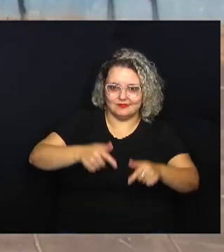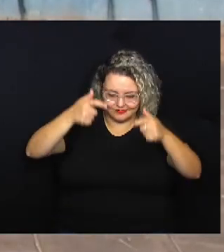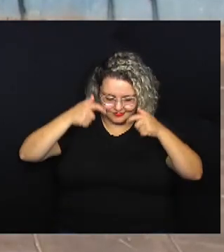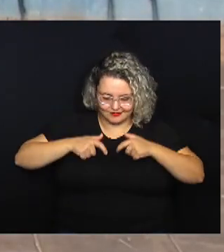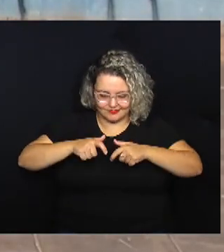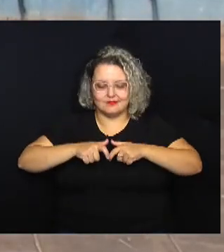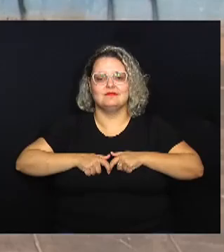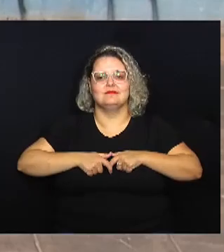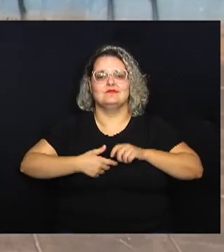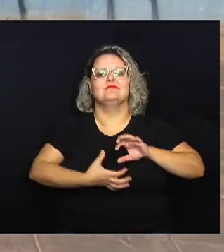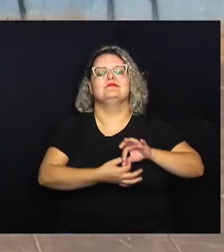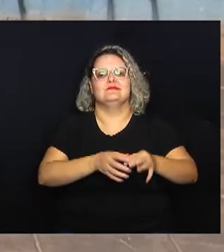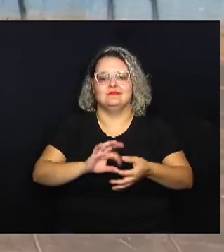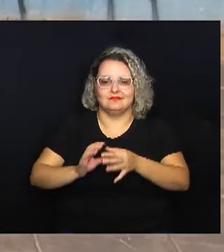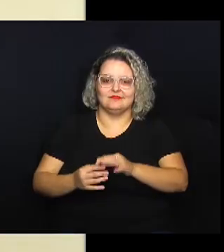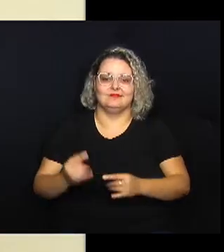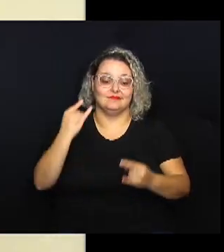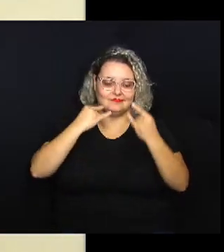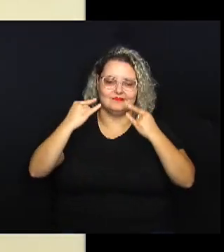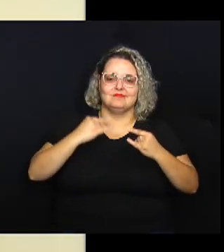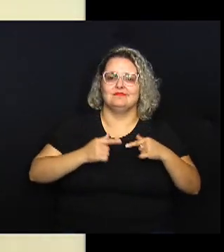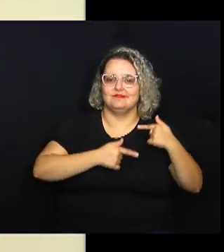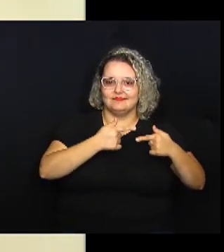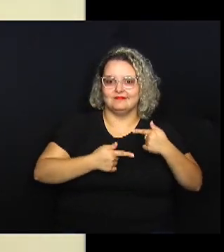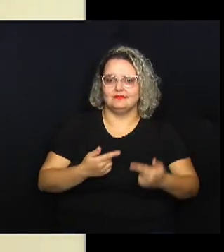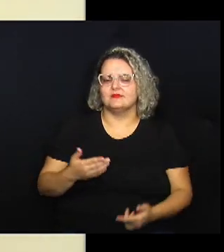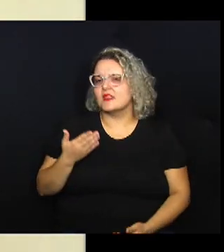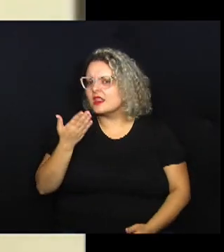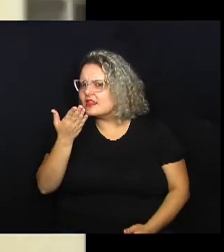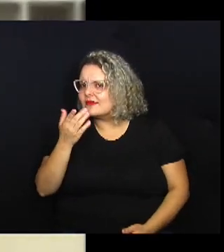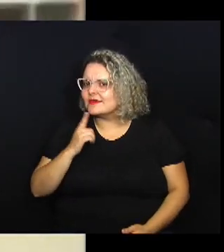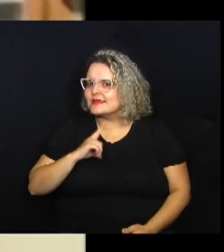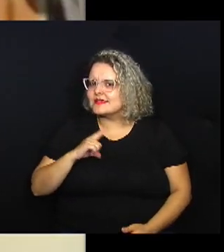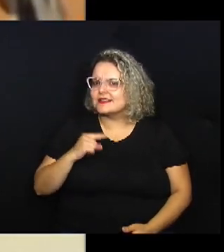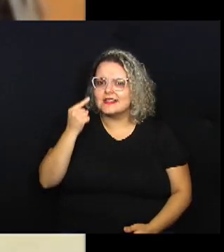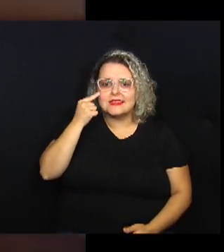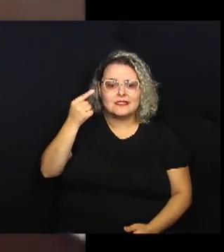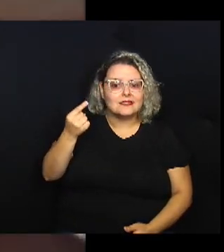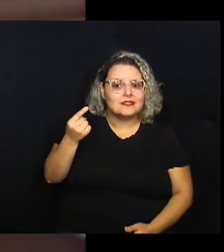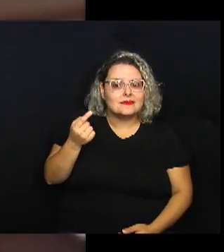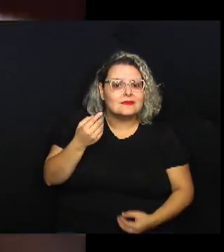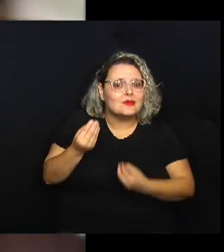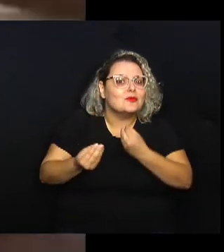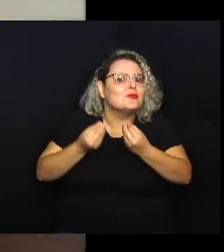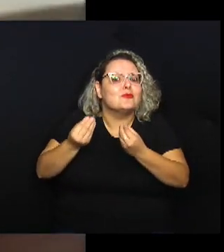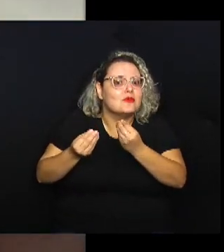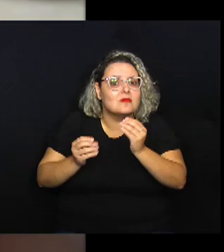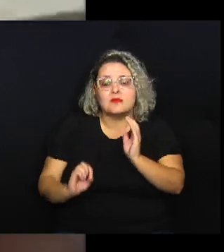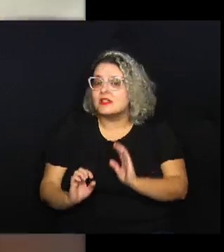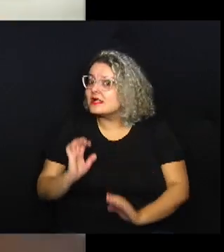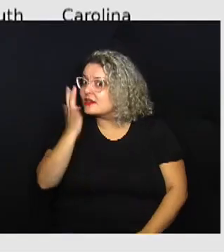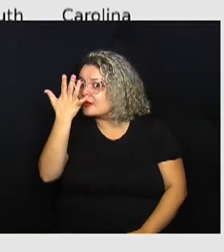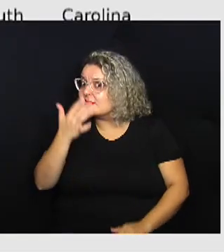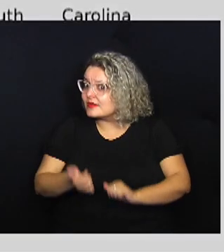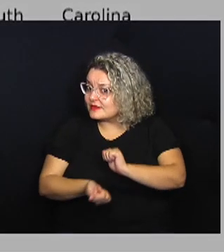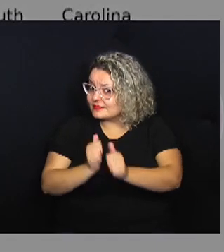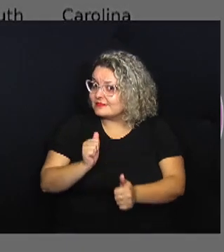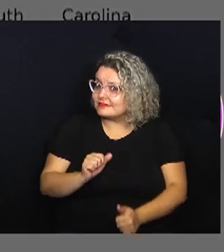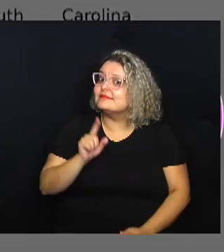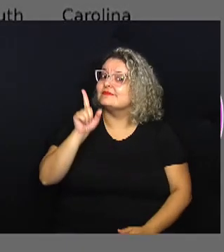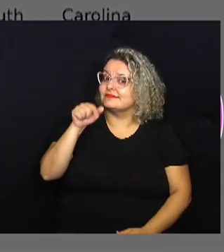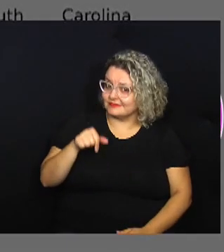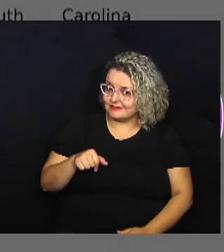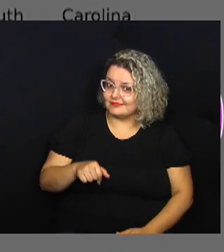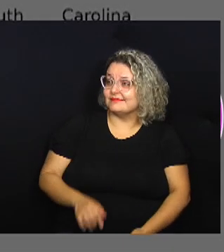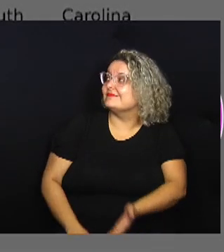segue inspirando sua geração E você tem alguma ideia de onde como surgiu esse esporte foi no estado